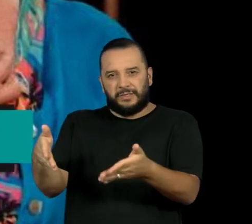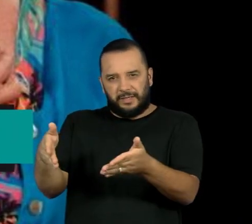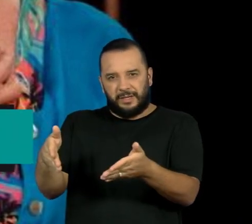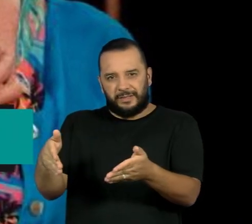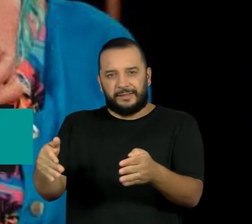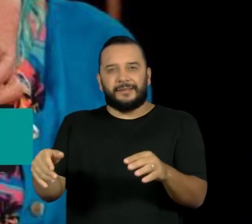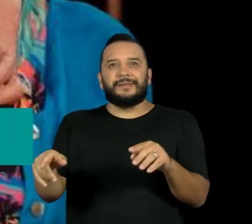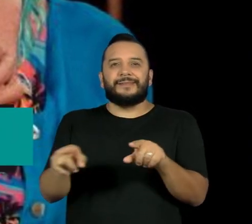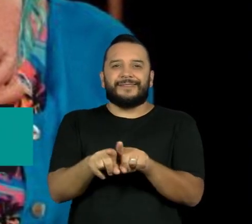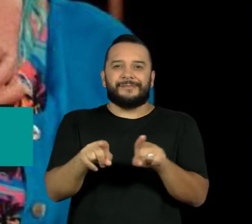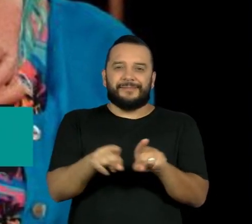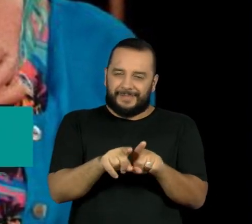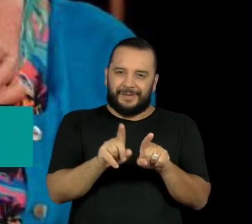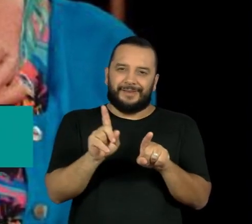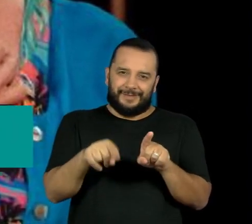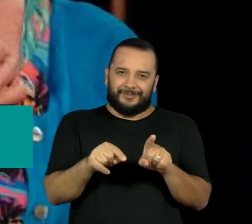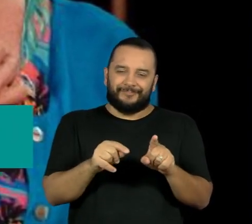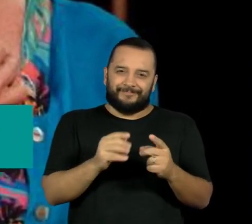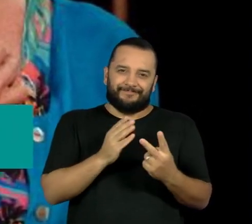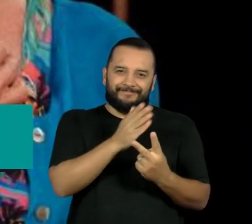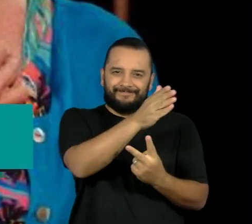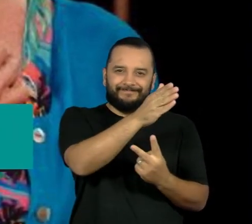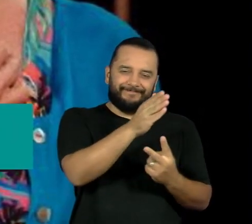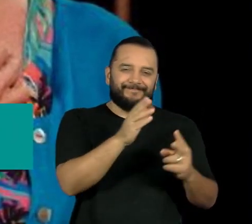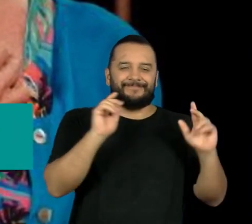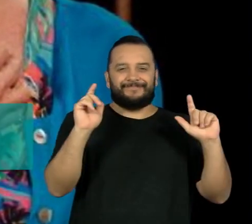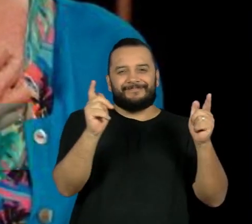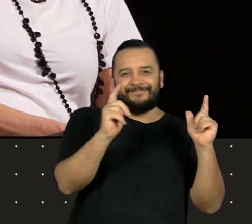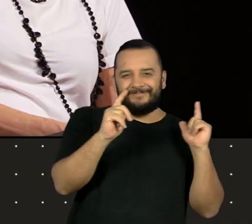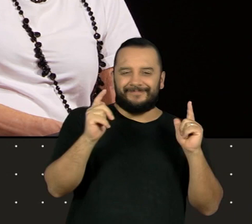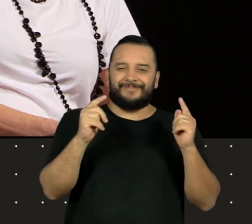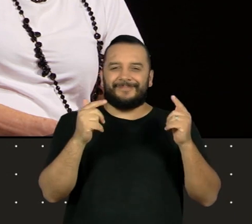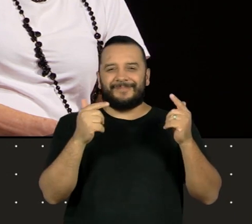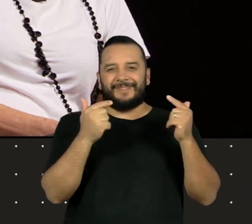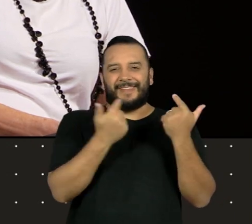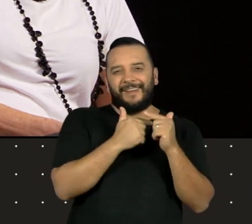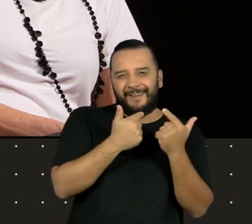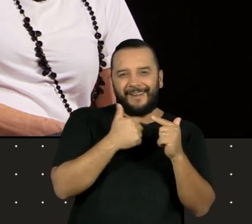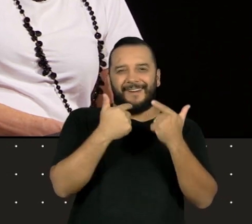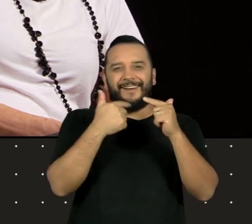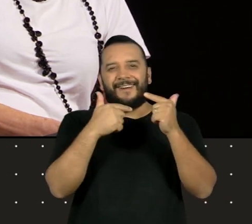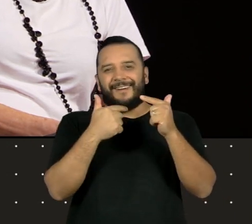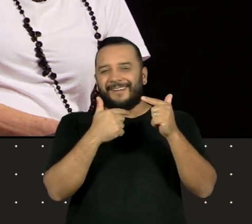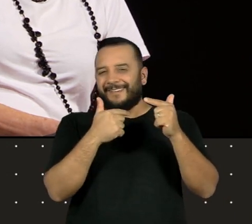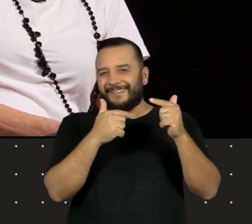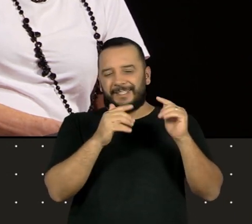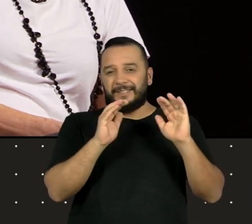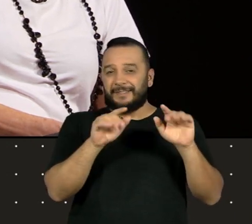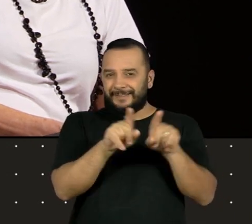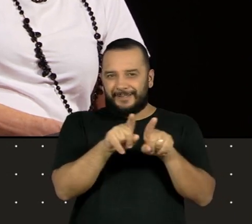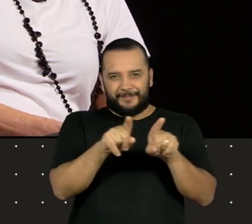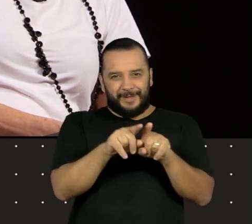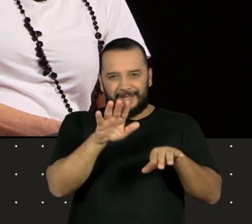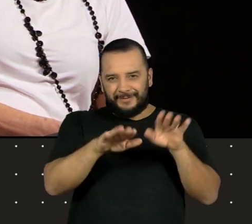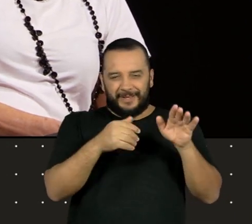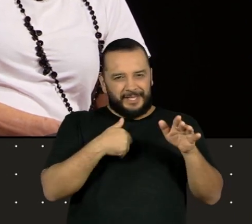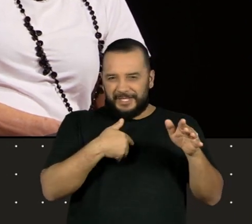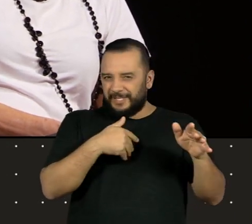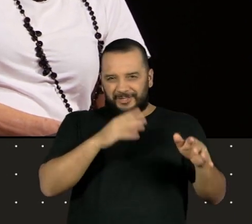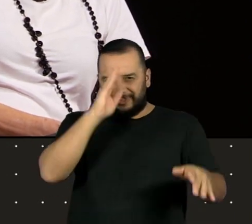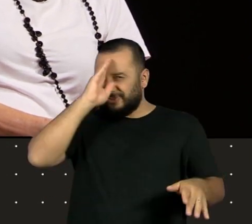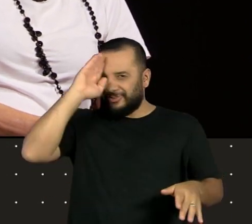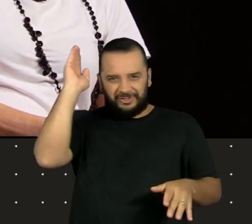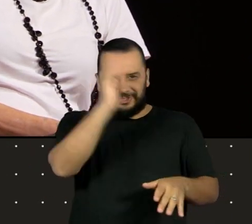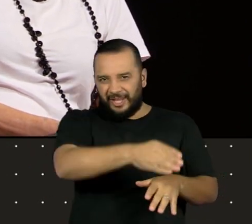muito anárquica, ela gosta de subverter, ela é direta, ela é desbocada, ela tem uma